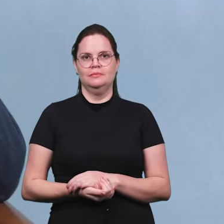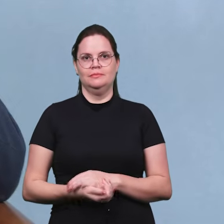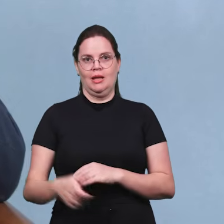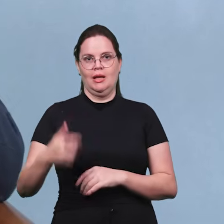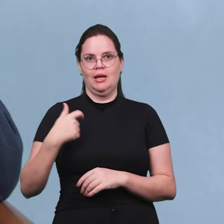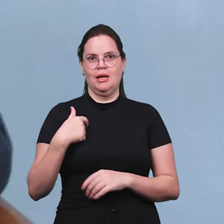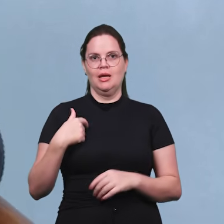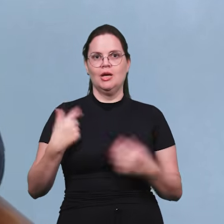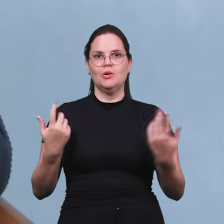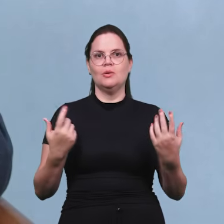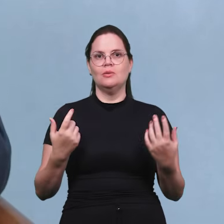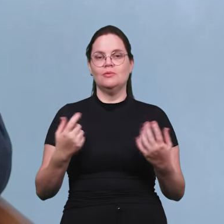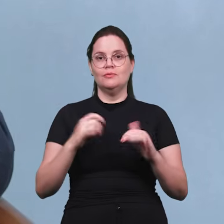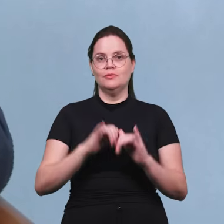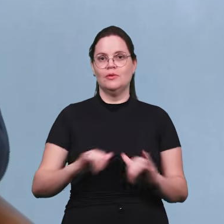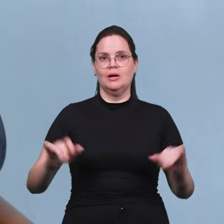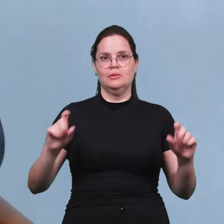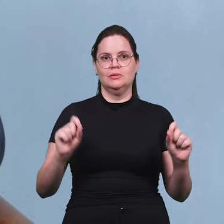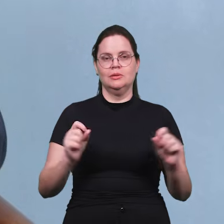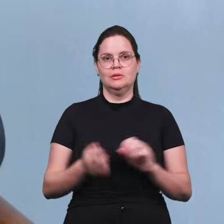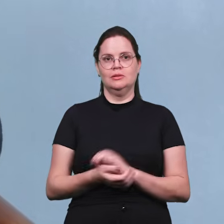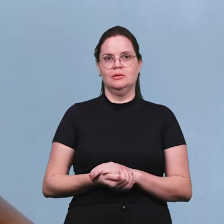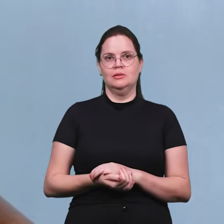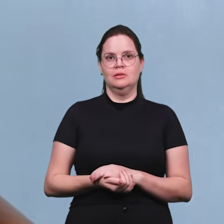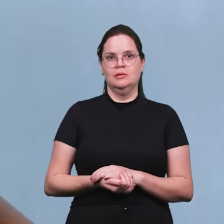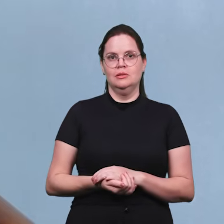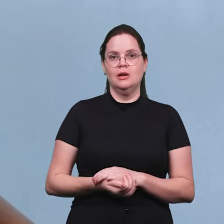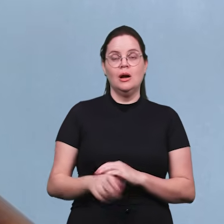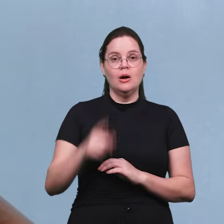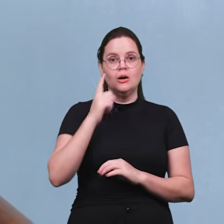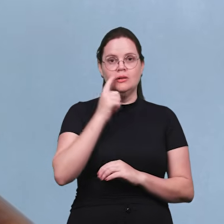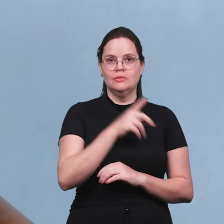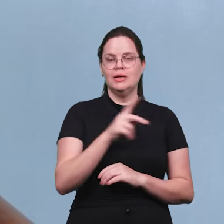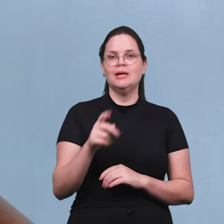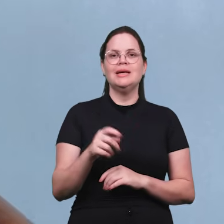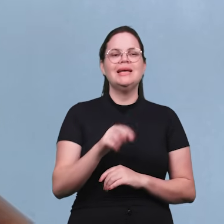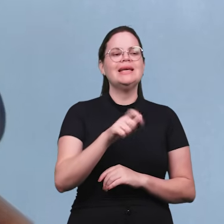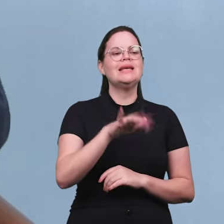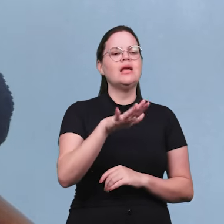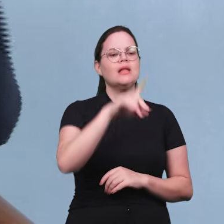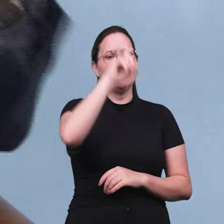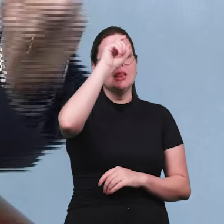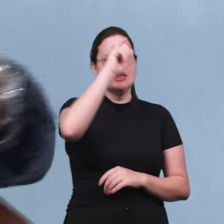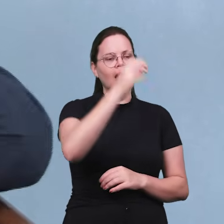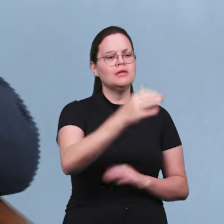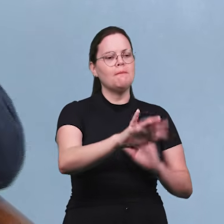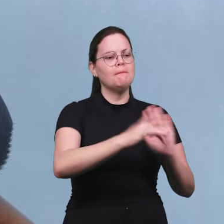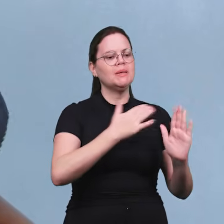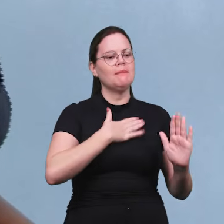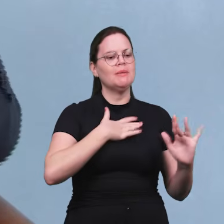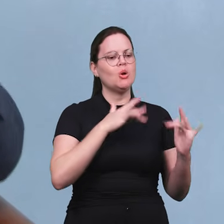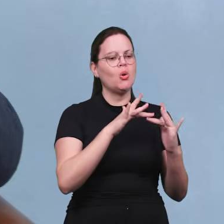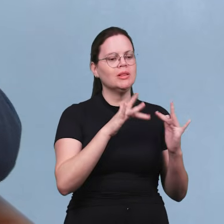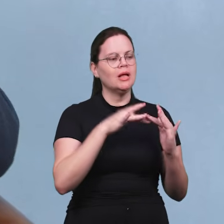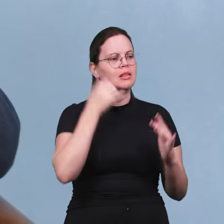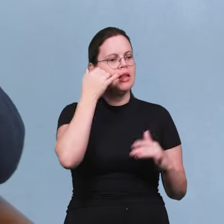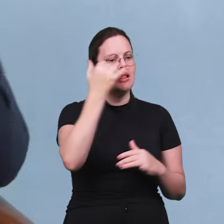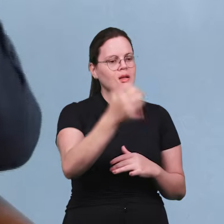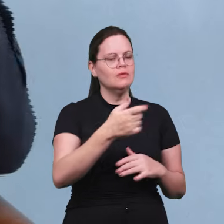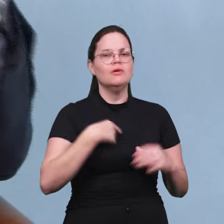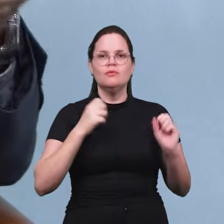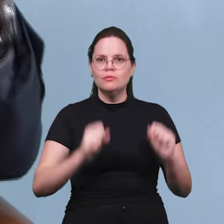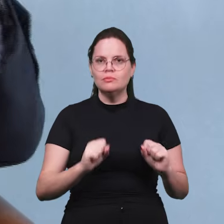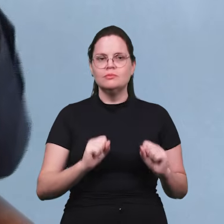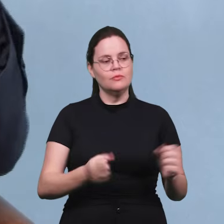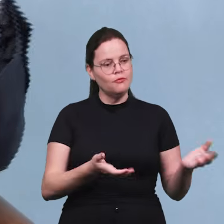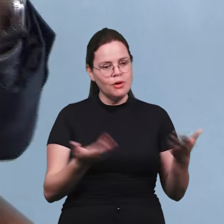jogo no grupo de exceção ali e falo assim, irmãos, o irmão está internado, passo o contato dele, vamos também dar assistência aos irmãos,